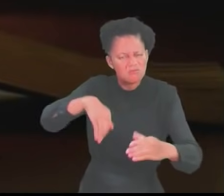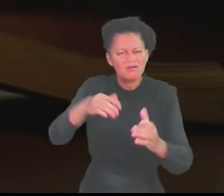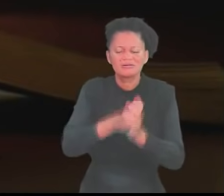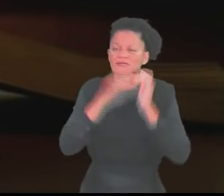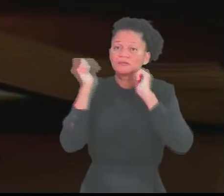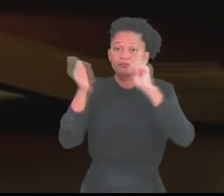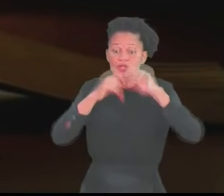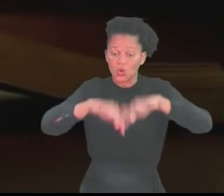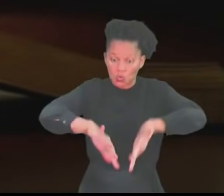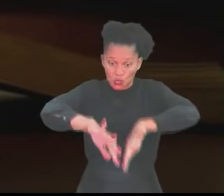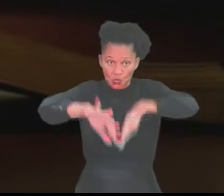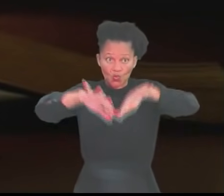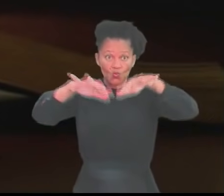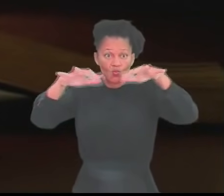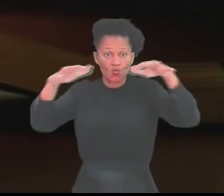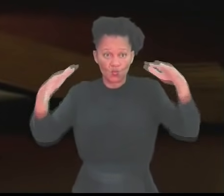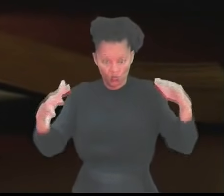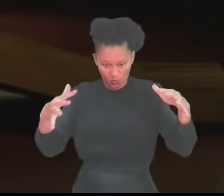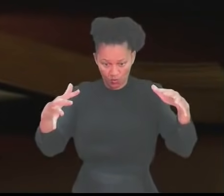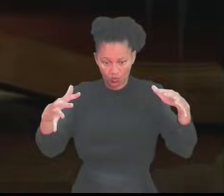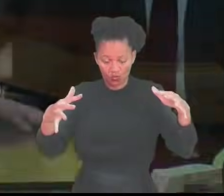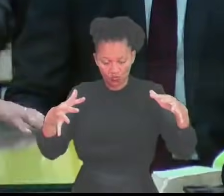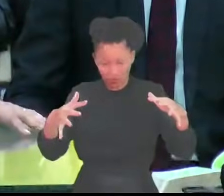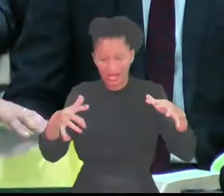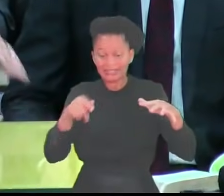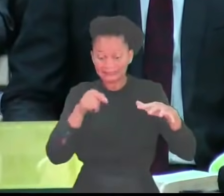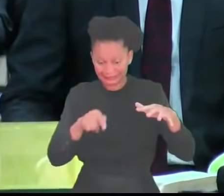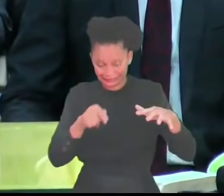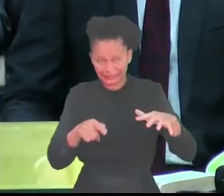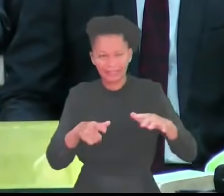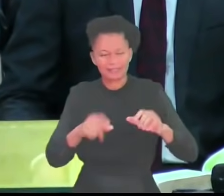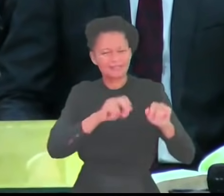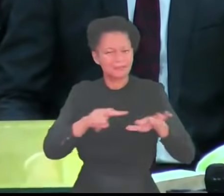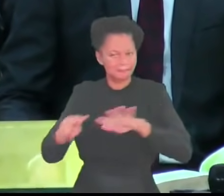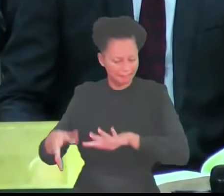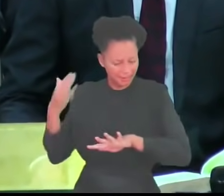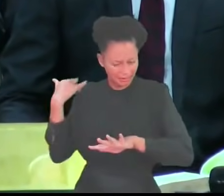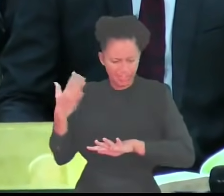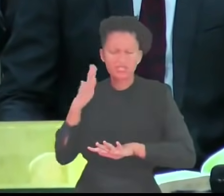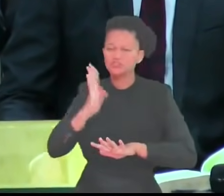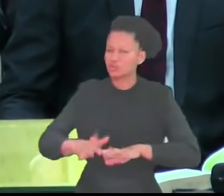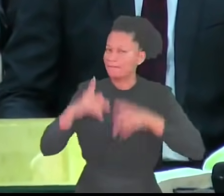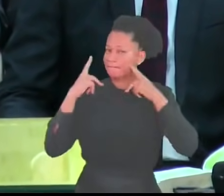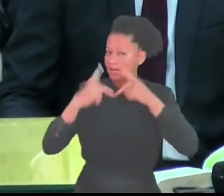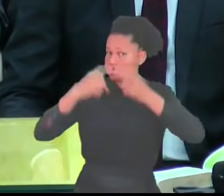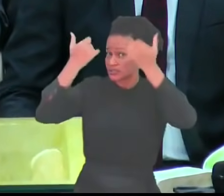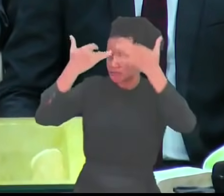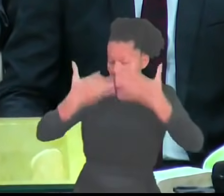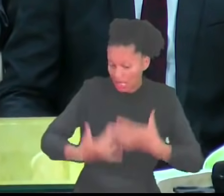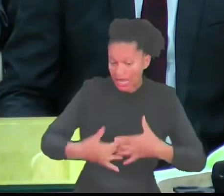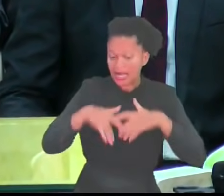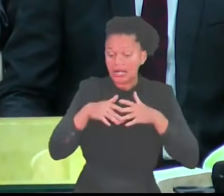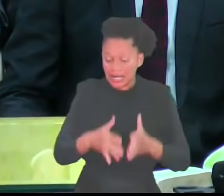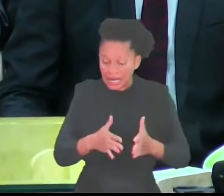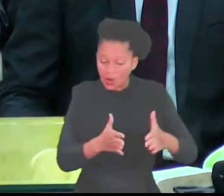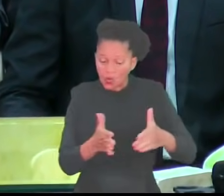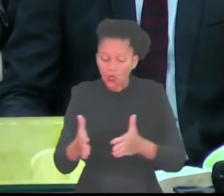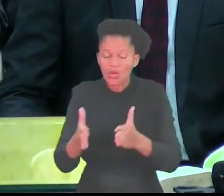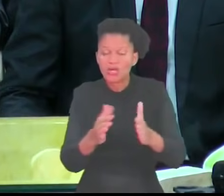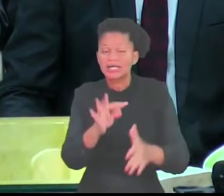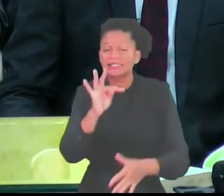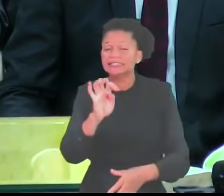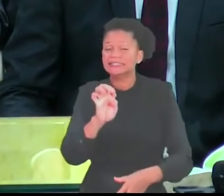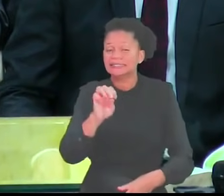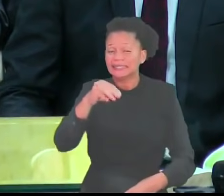O vale, tudo indica que era o vale de um rio. Eu preguei a semana passada que tudo indica que era o vale de um rio temporão. O que é um